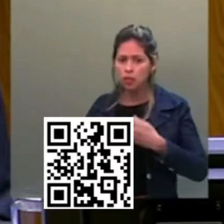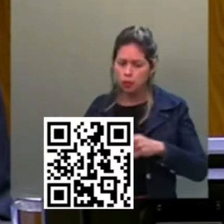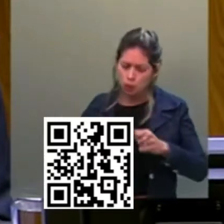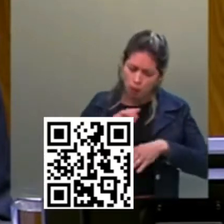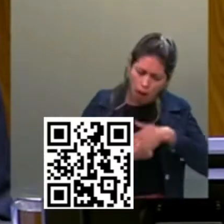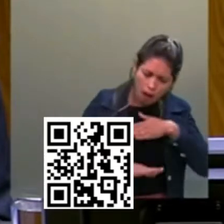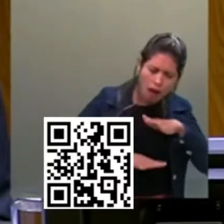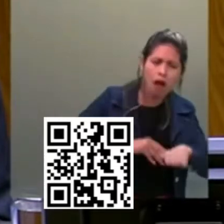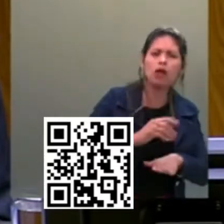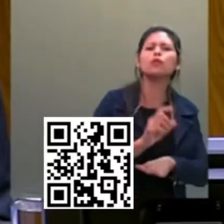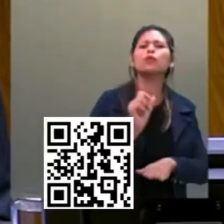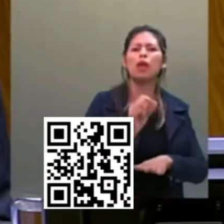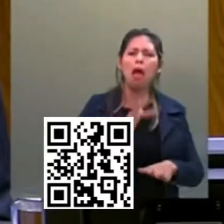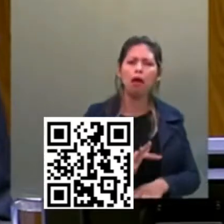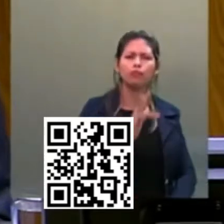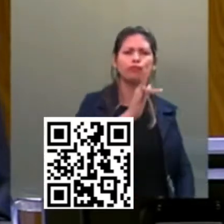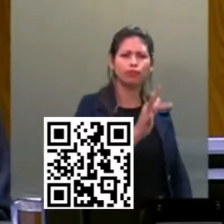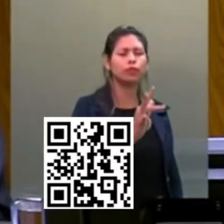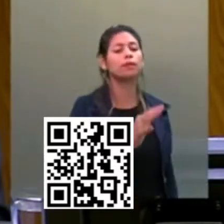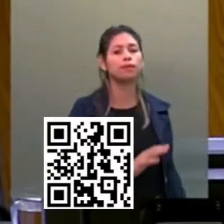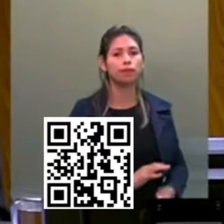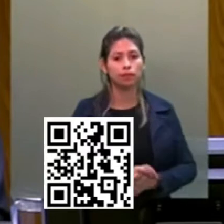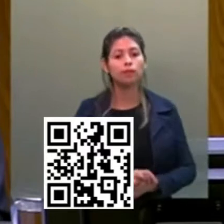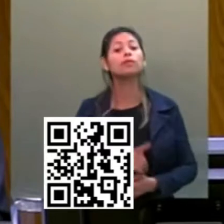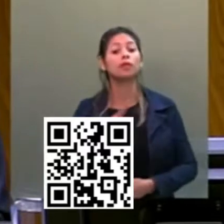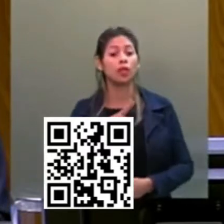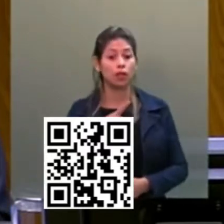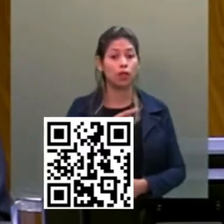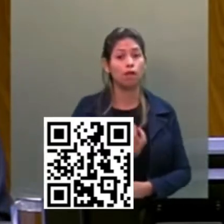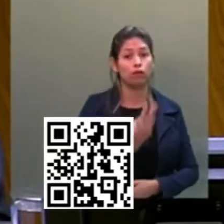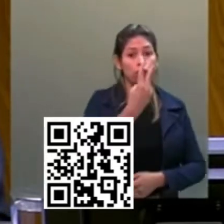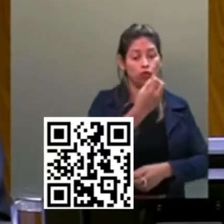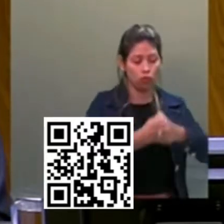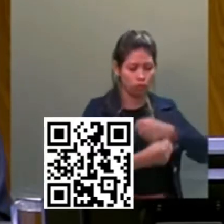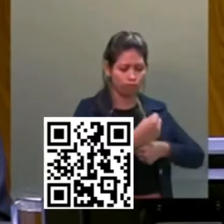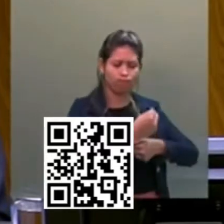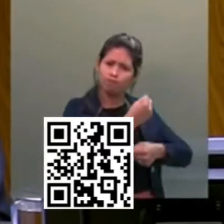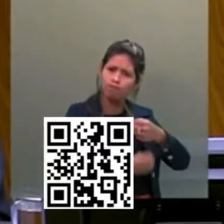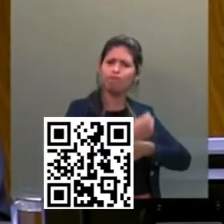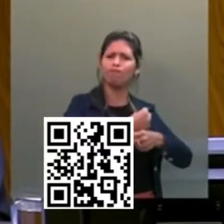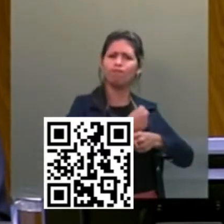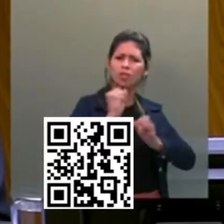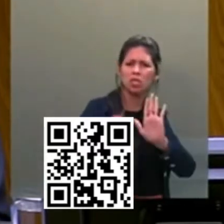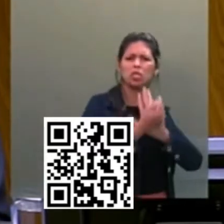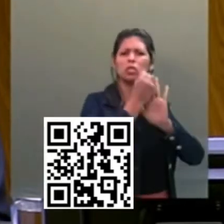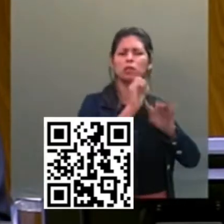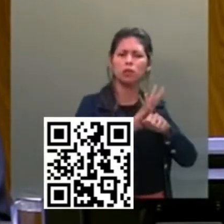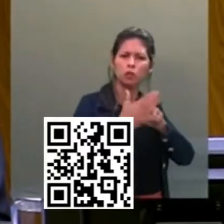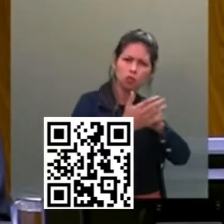de longo alcance. Os últimos 2 anos foram marcados pela pandemia, experiência conhecida por